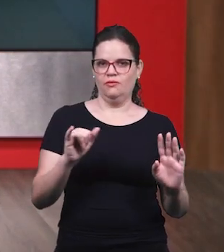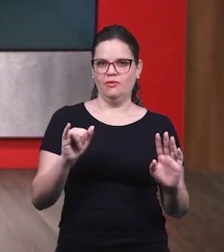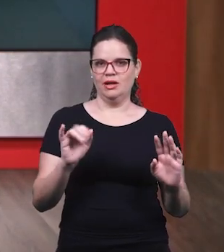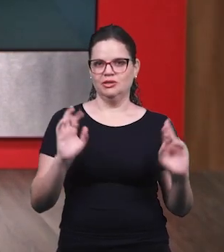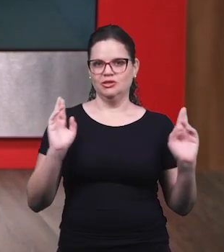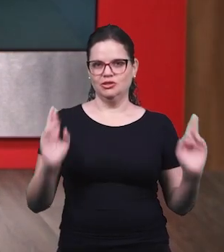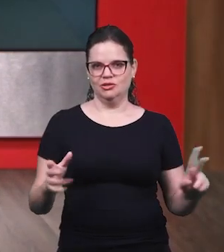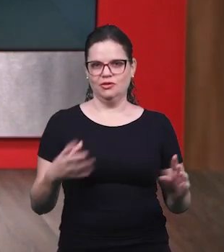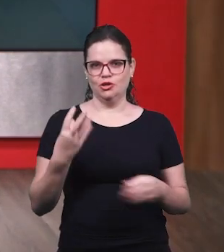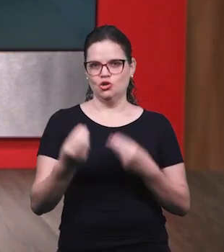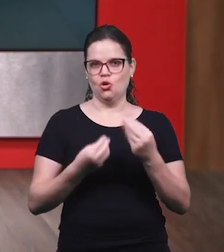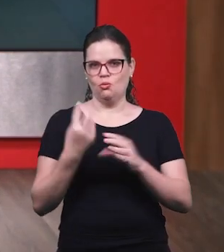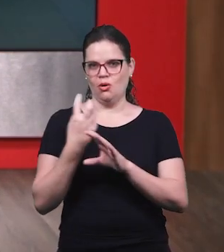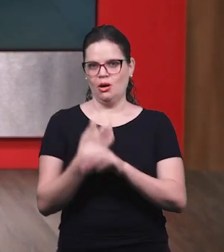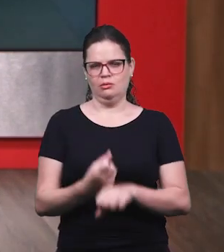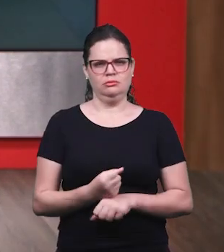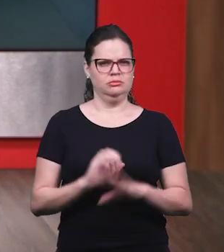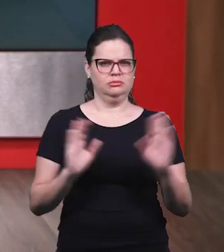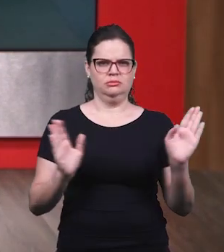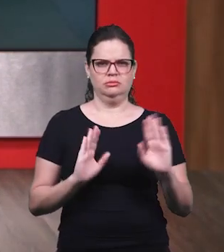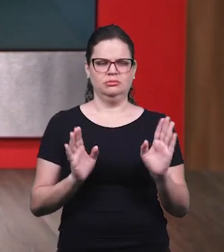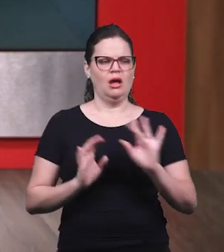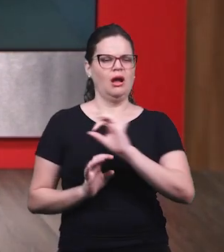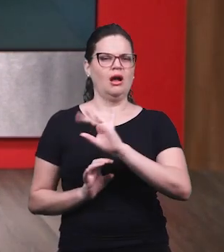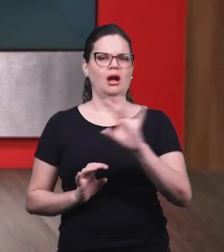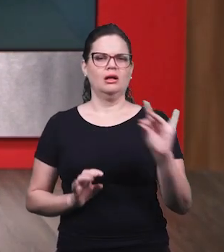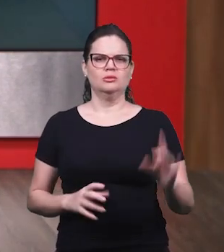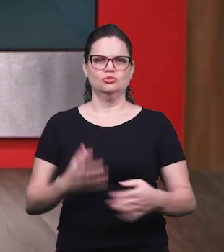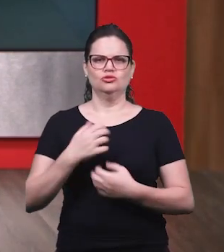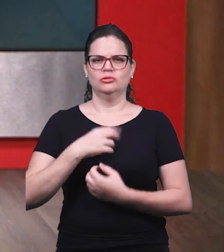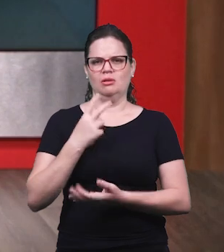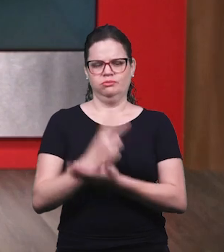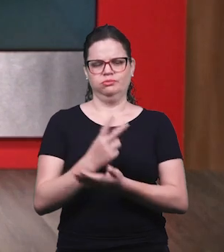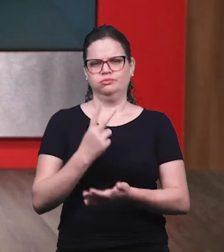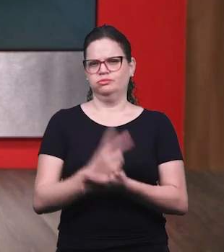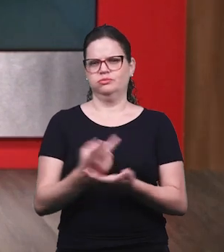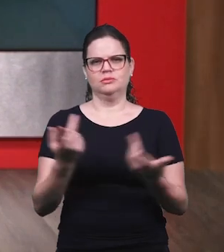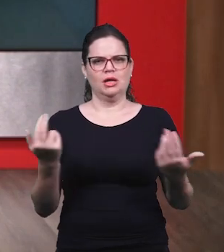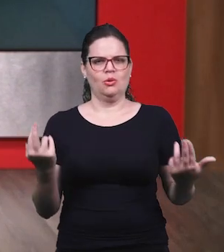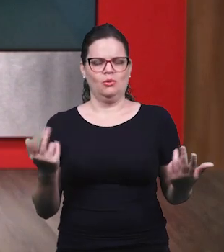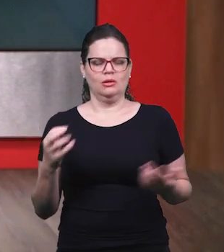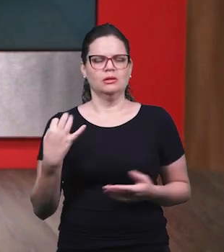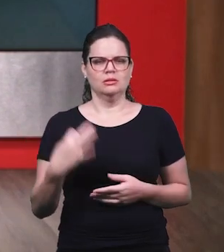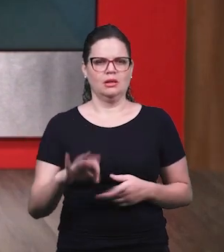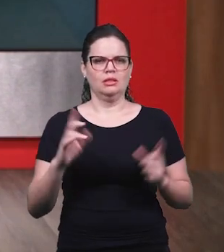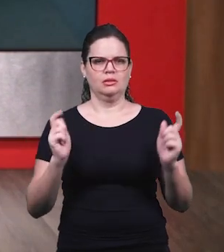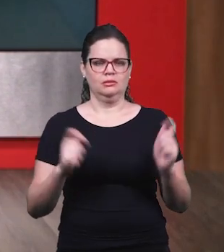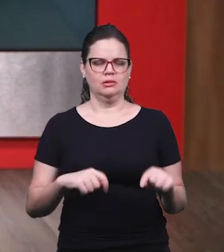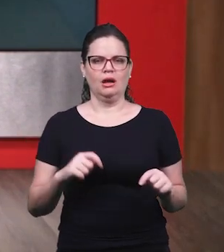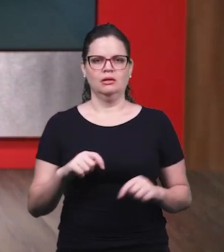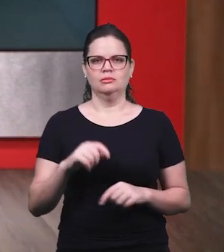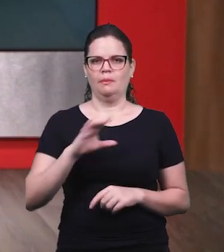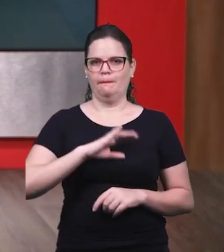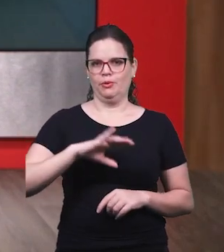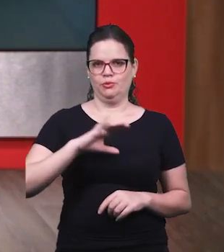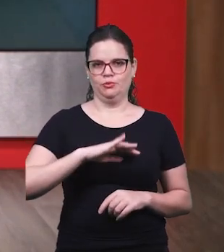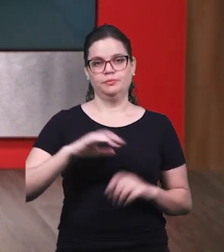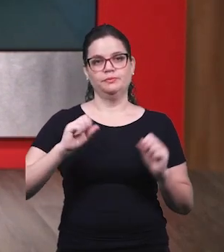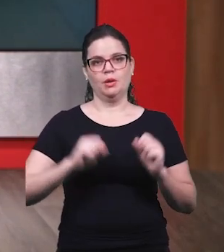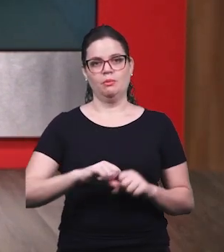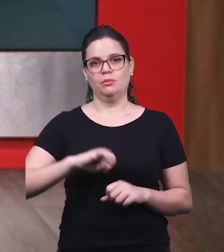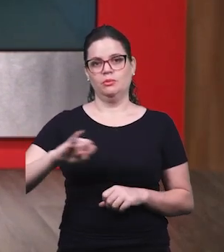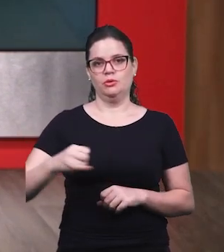juro. E ainda, uma outra explicação é que você pode ter